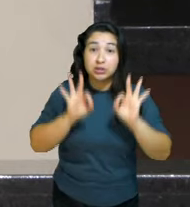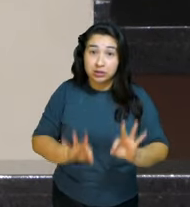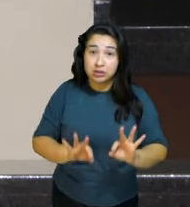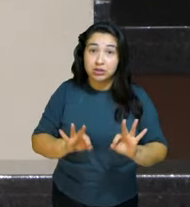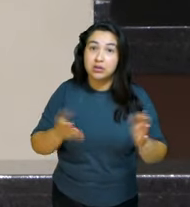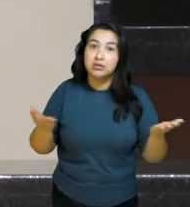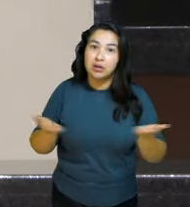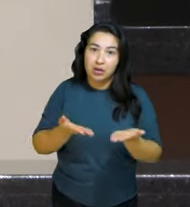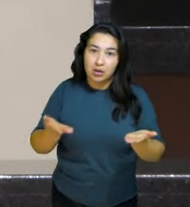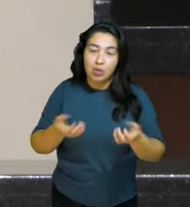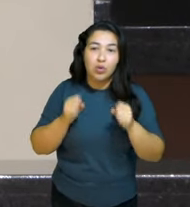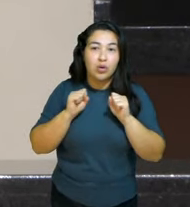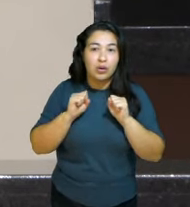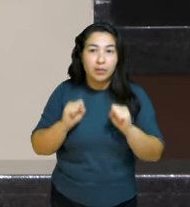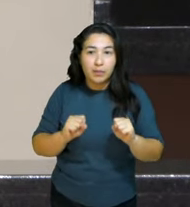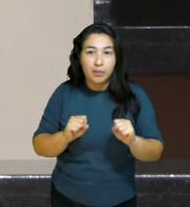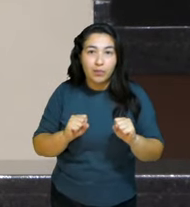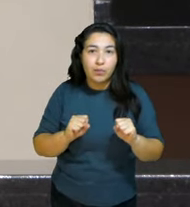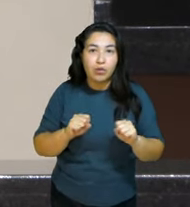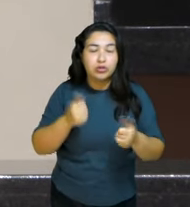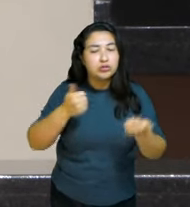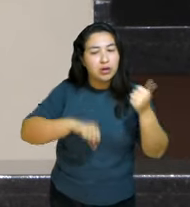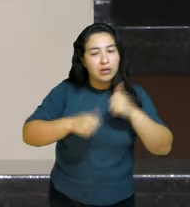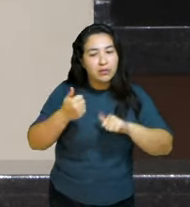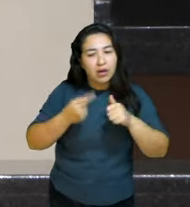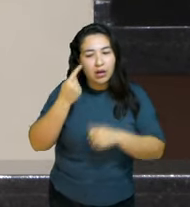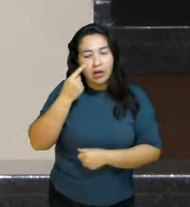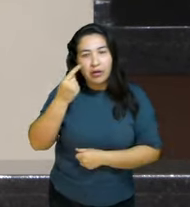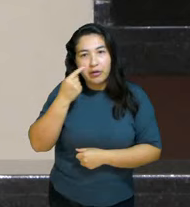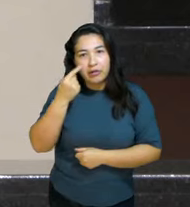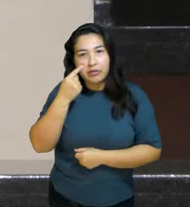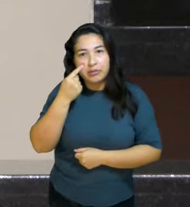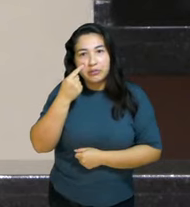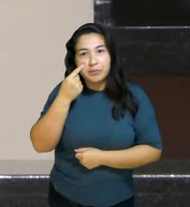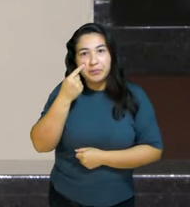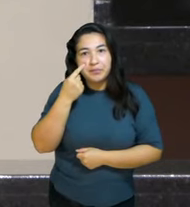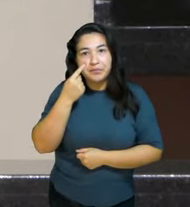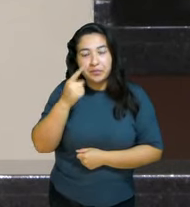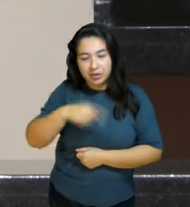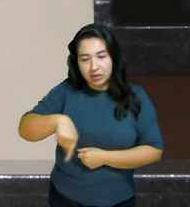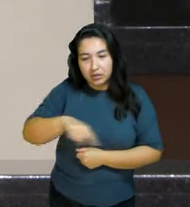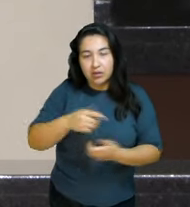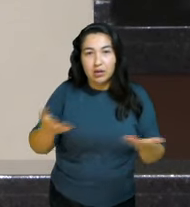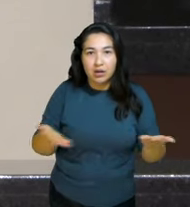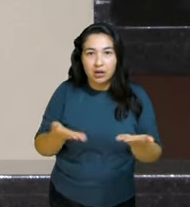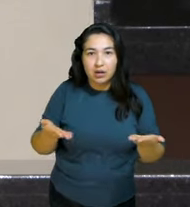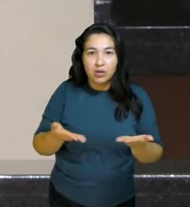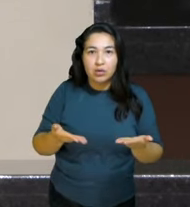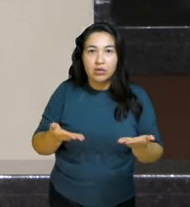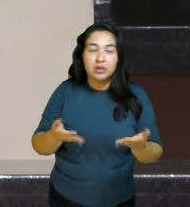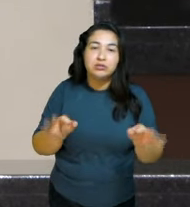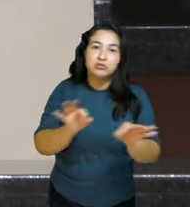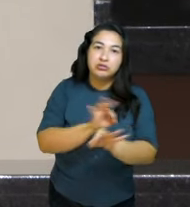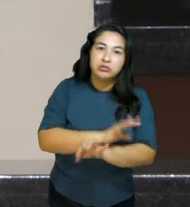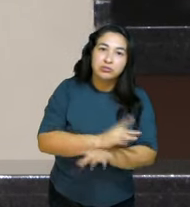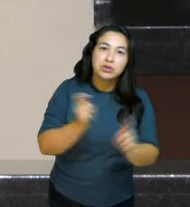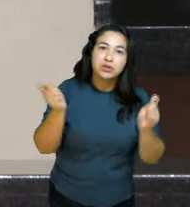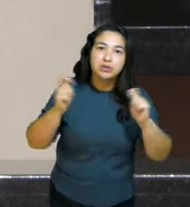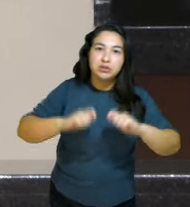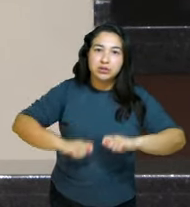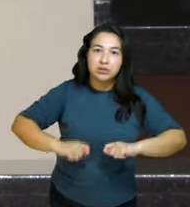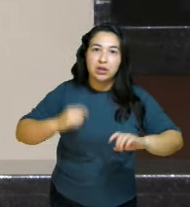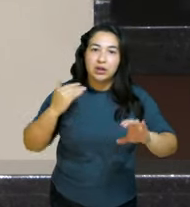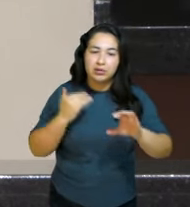ser realmente avaliado e analisado com muito carinho, e que a gente saia daqui, presidente, com encaminhamento, e a gente possa resolver de uma vez